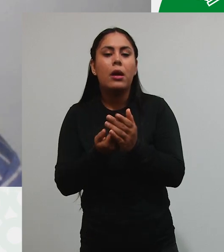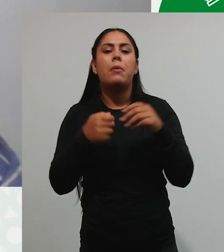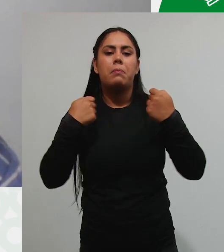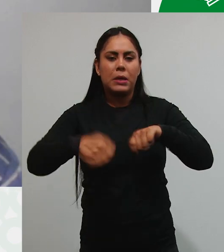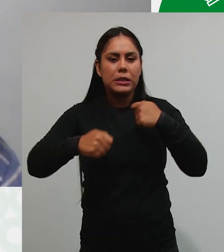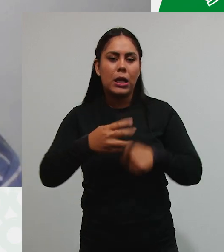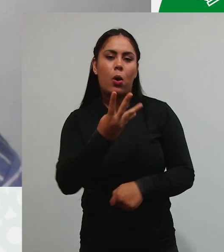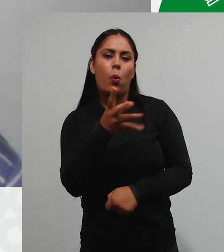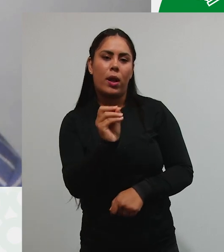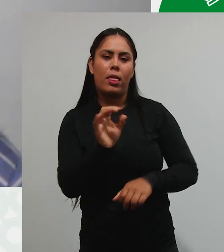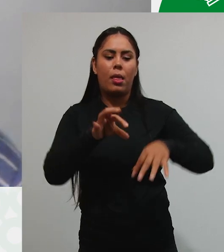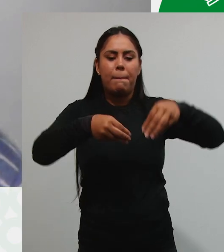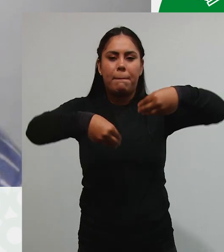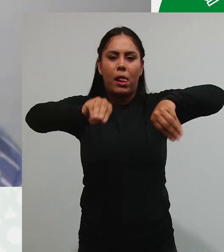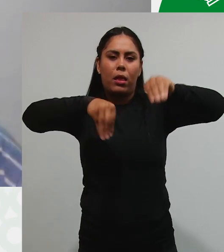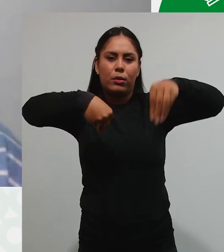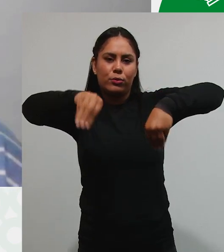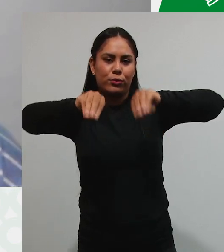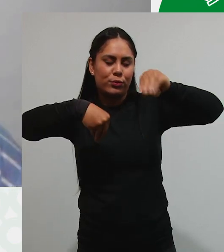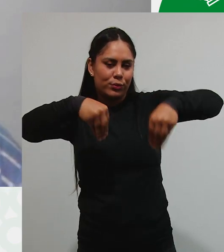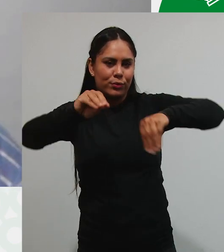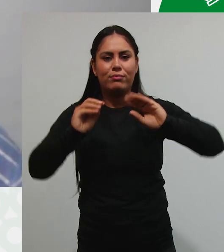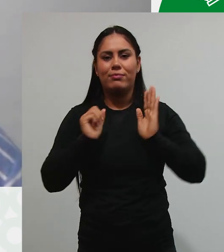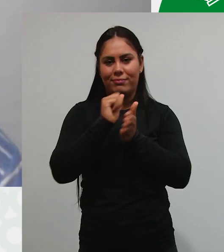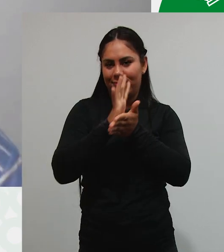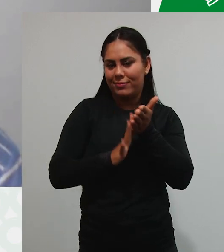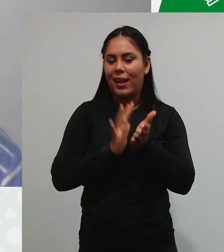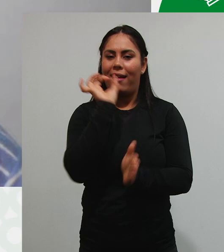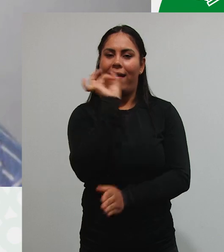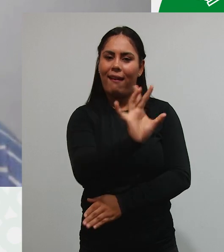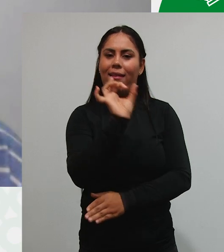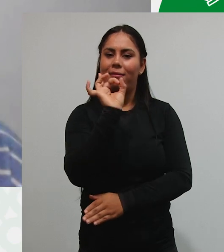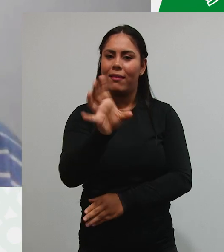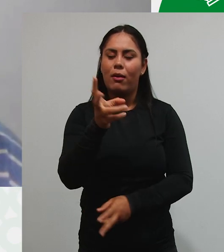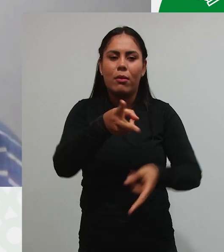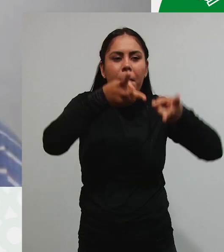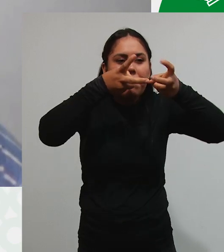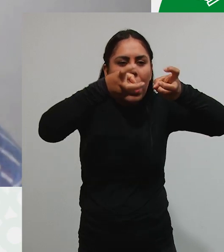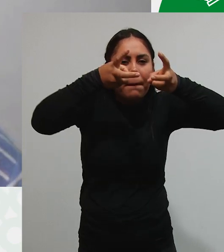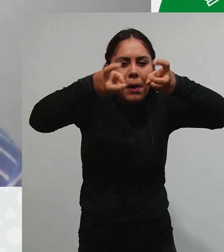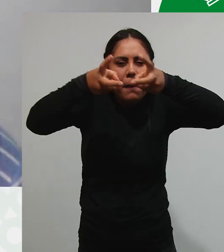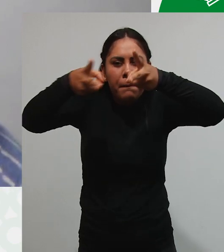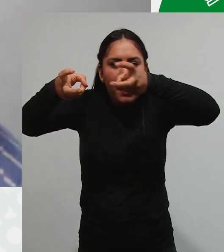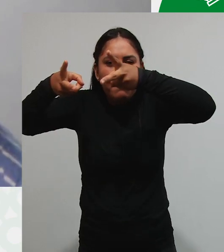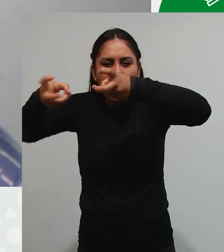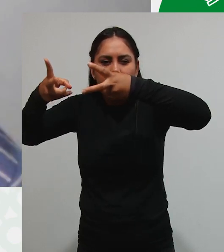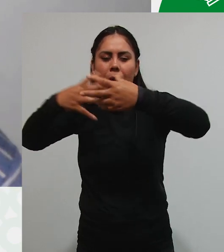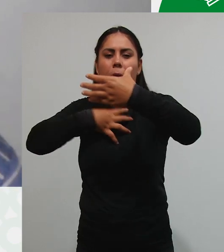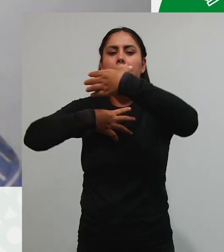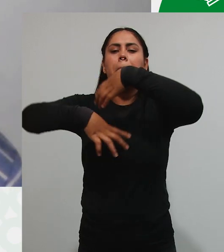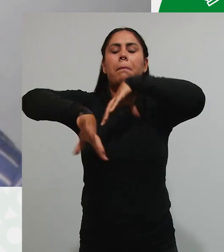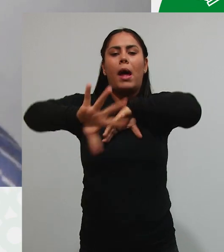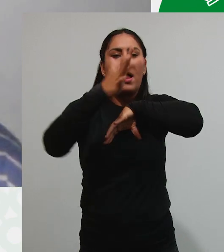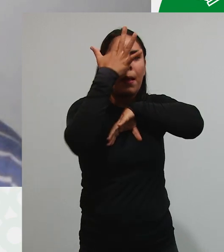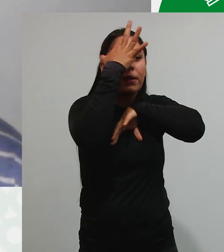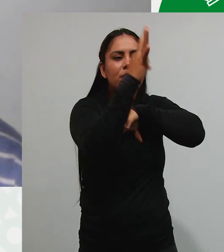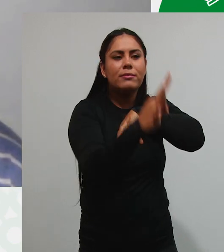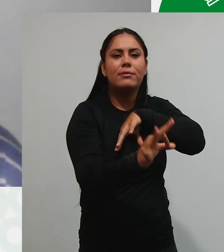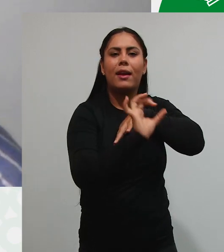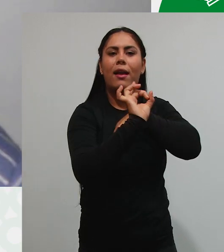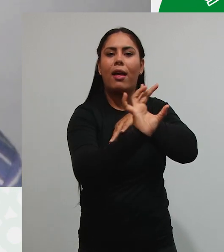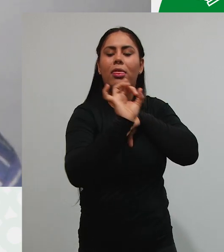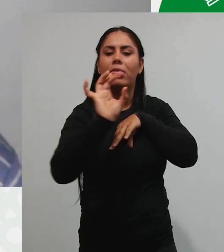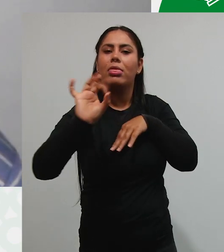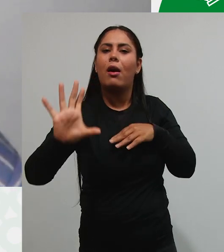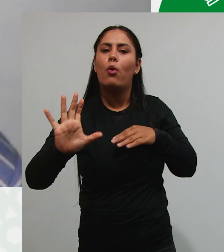40 planos de trabalho, porque cada um tem que ser observado, tem que ser entendido, tem que ser